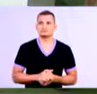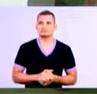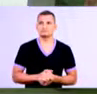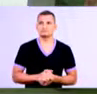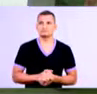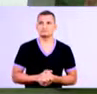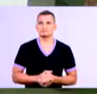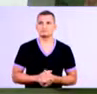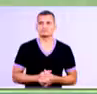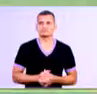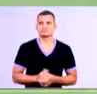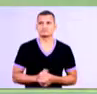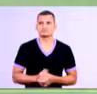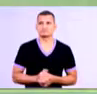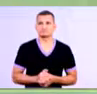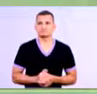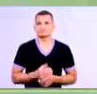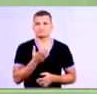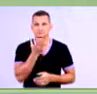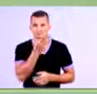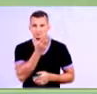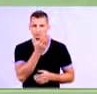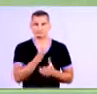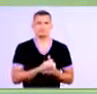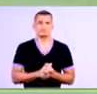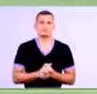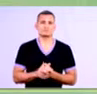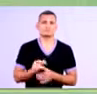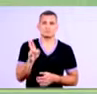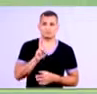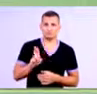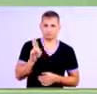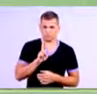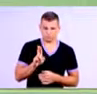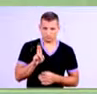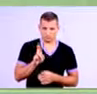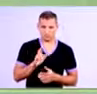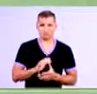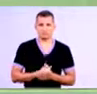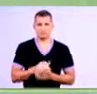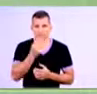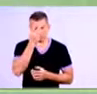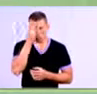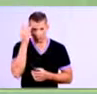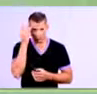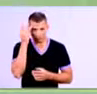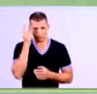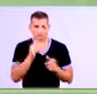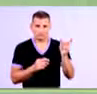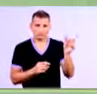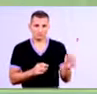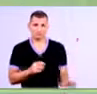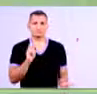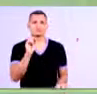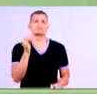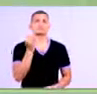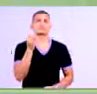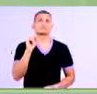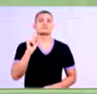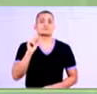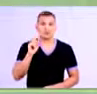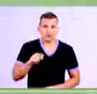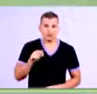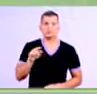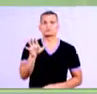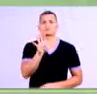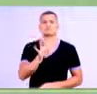E é exatamente isso daqui. Para o usuário, para os nossos usuários, para o cliente, o que importa é aquela interface. O